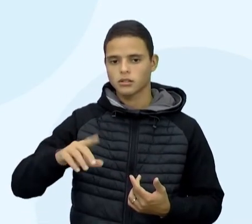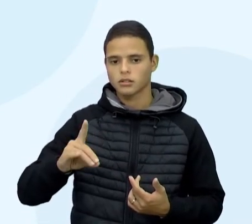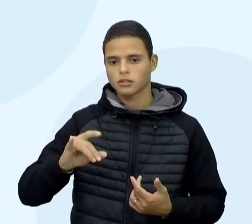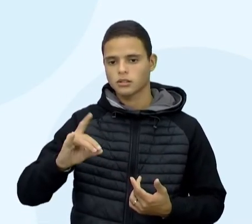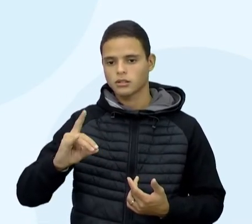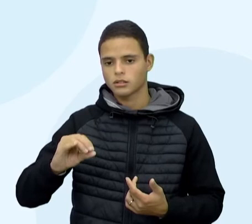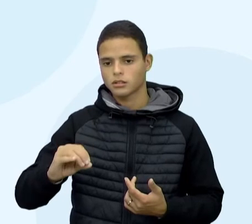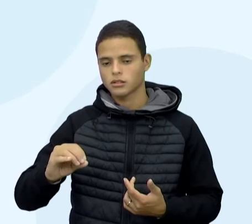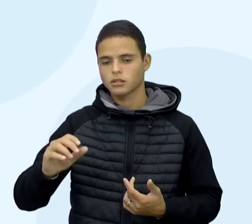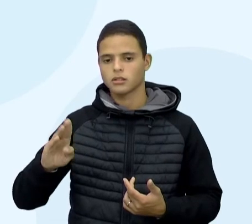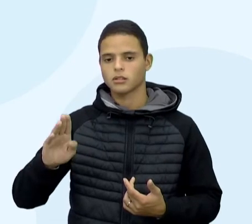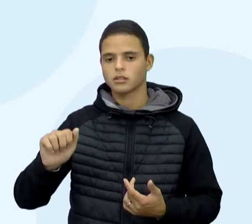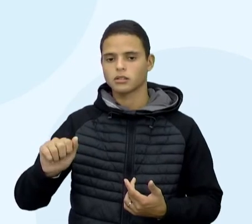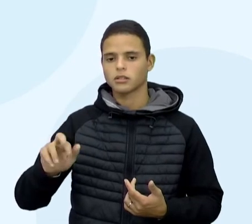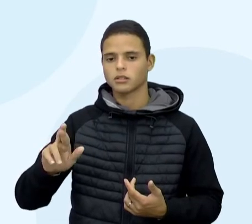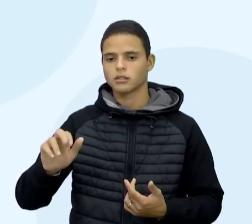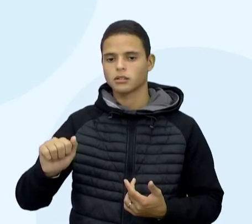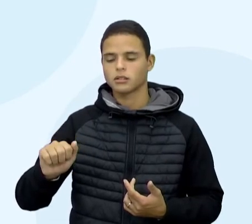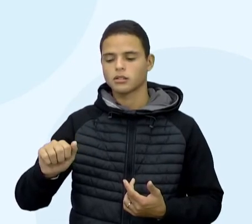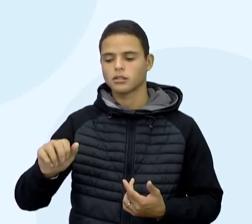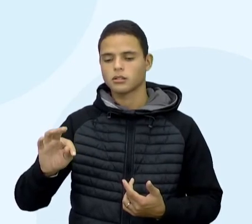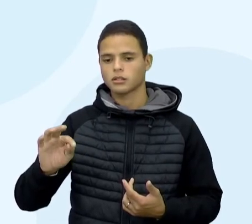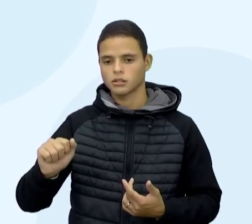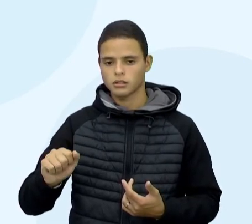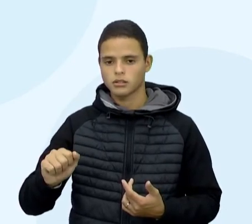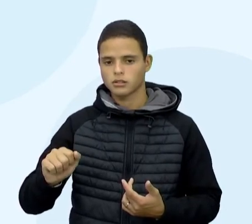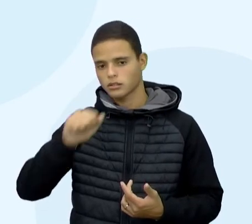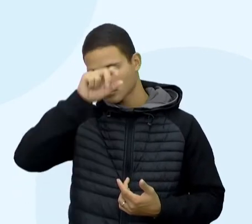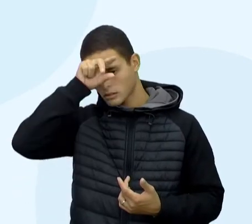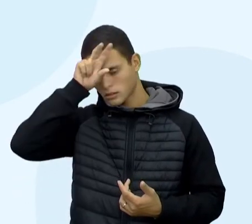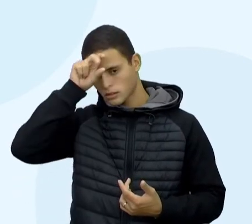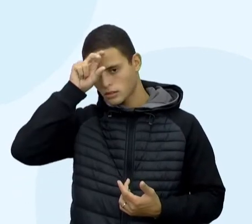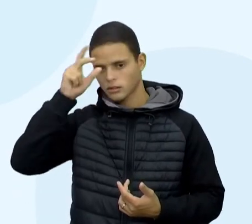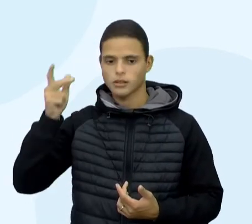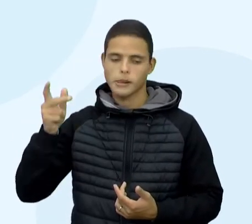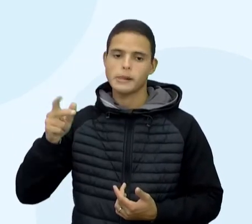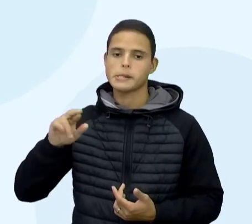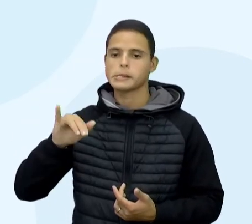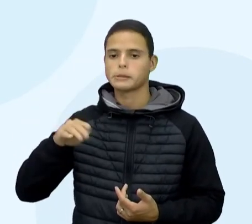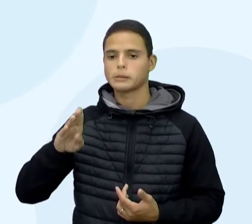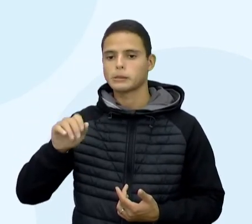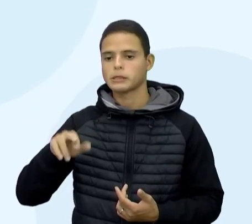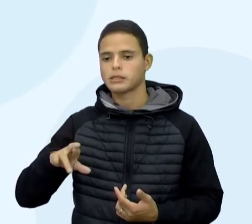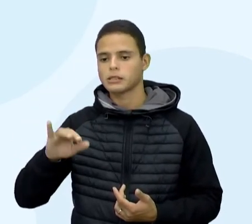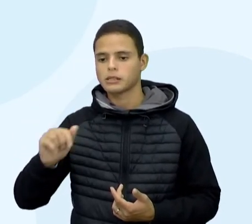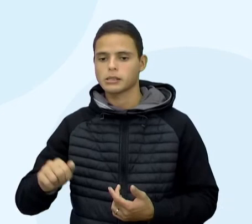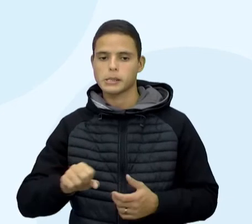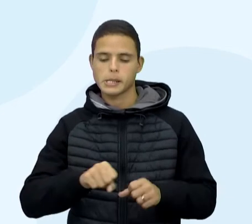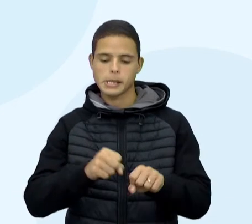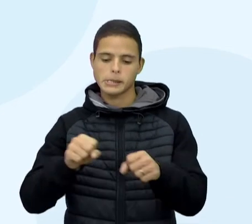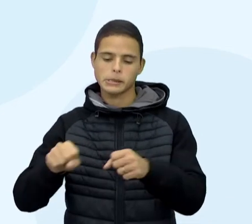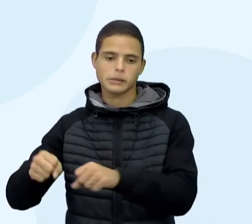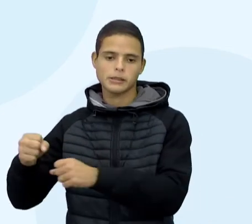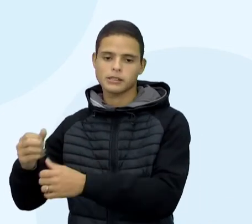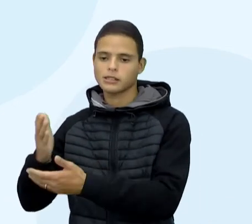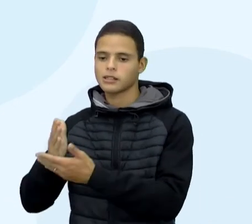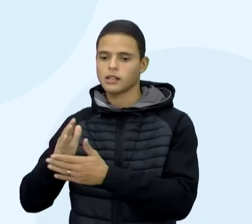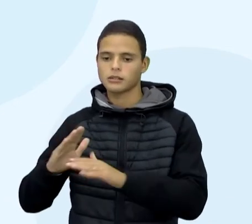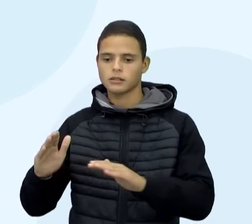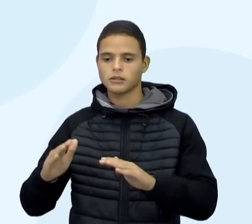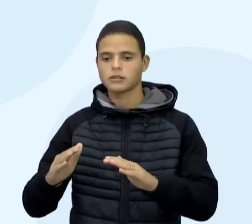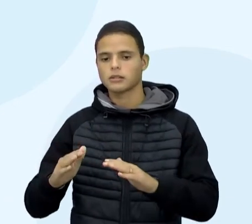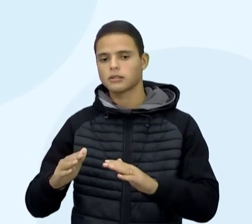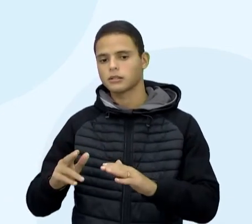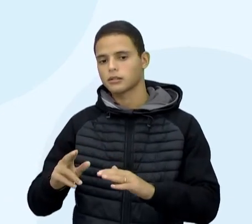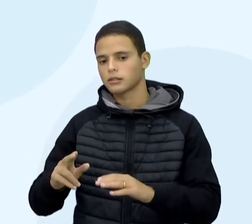era o Cândido Barata Ribeiro. Então o nome dele é Cândido Barata Ribeiro e ele resolveu acabar com o cortiço